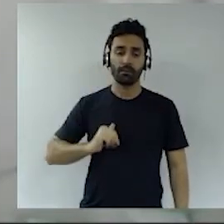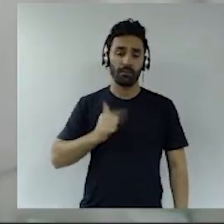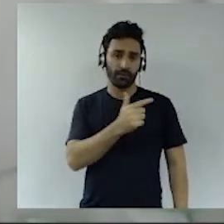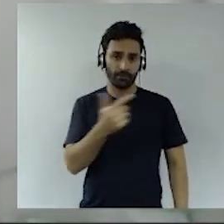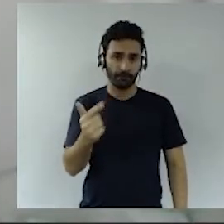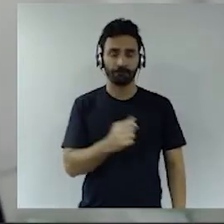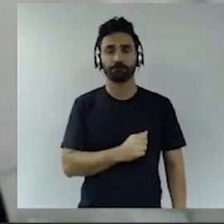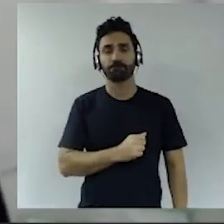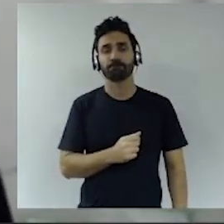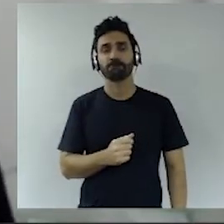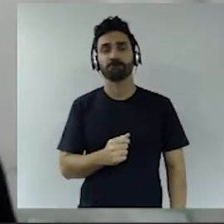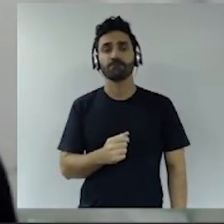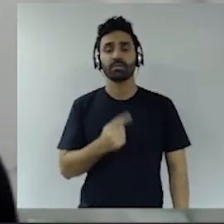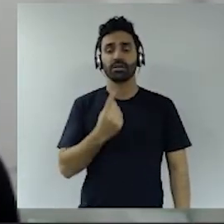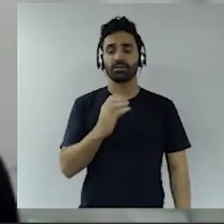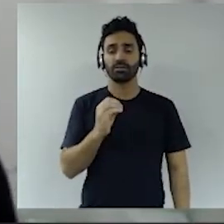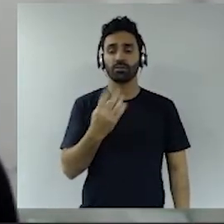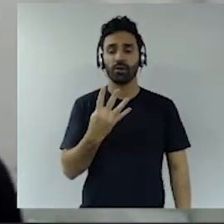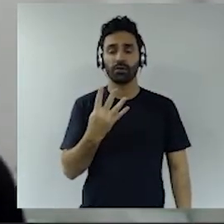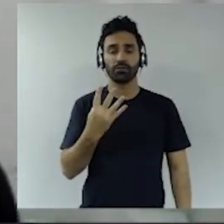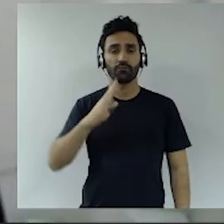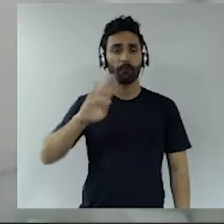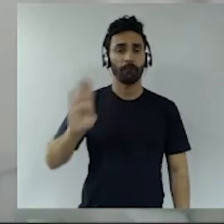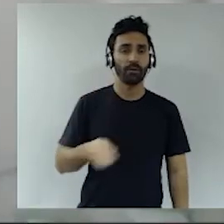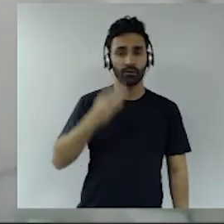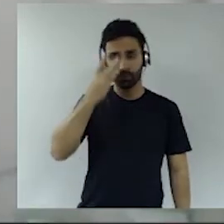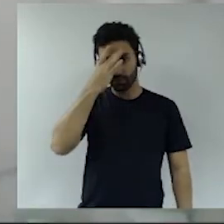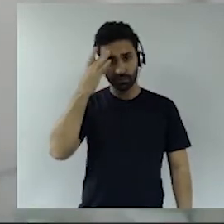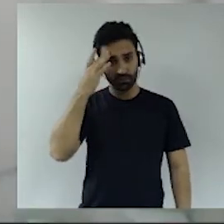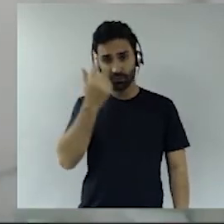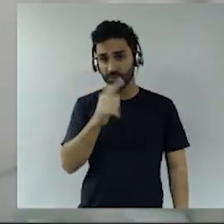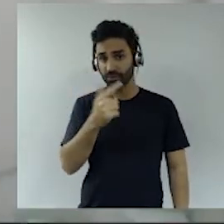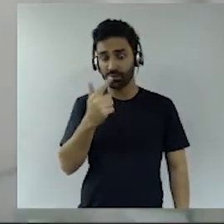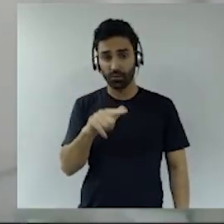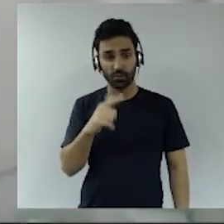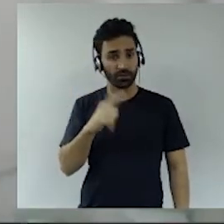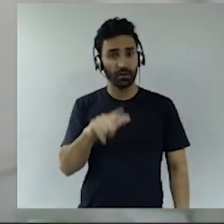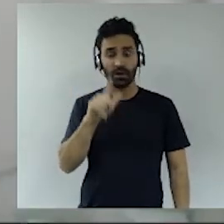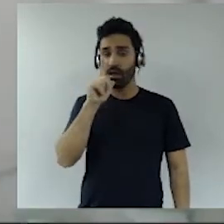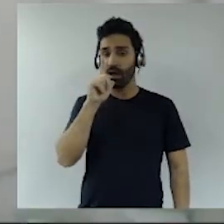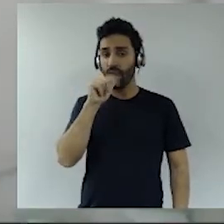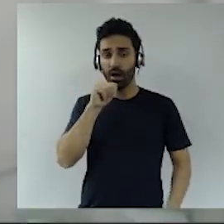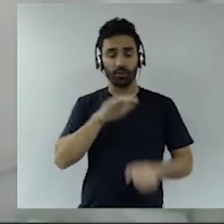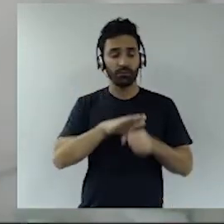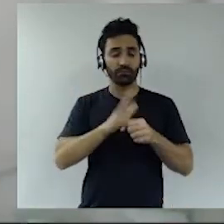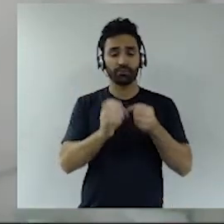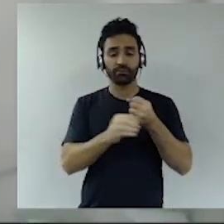e 104 milhões de pessoas sem rede de esgoto. Isso dá